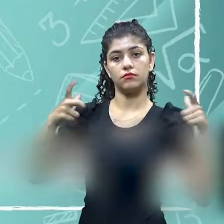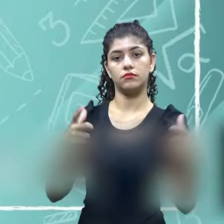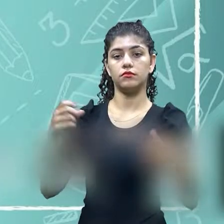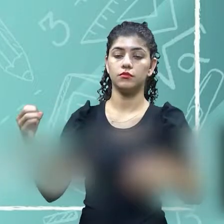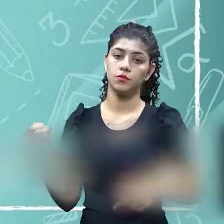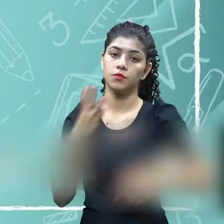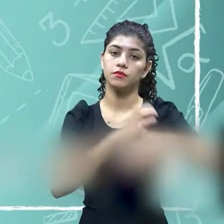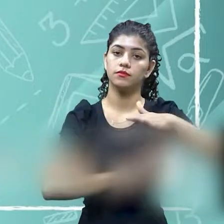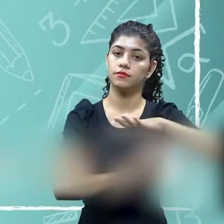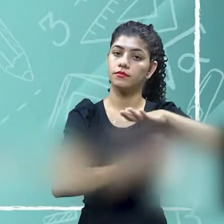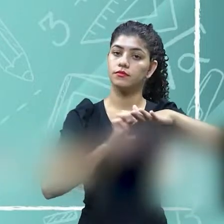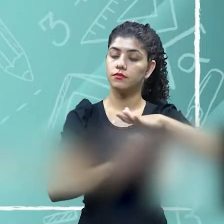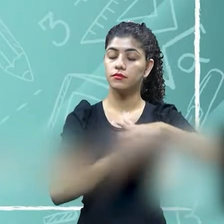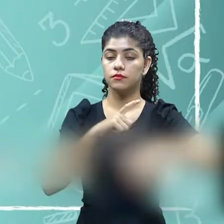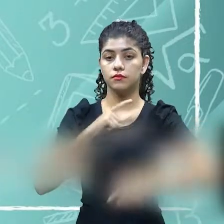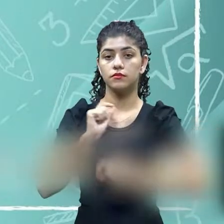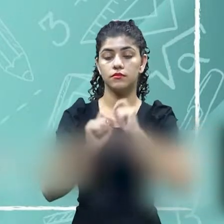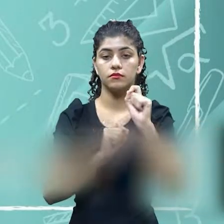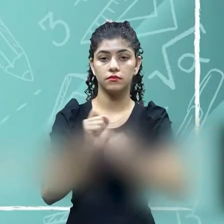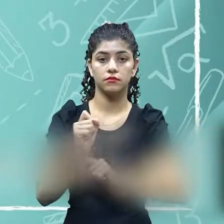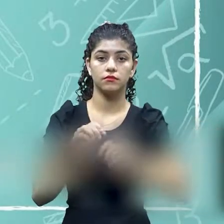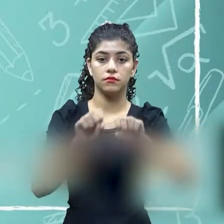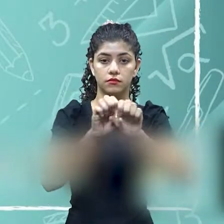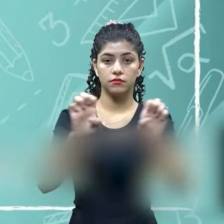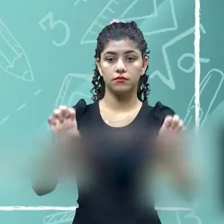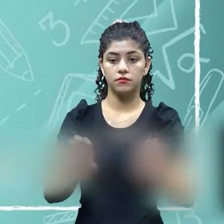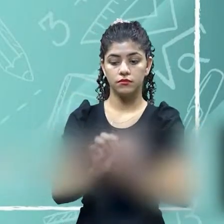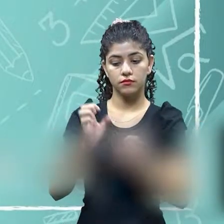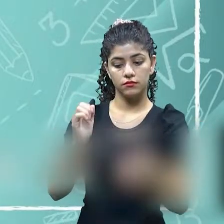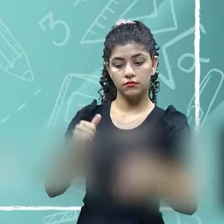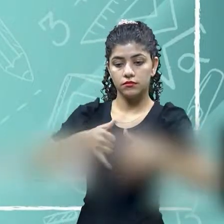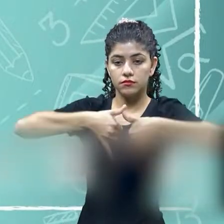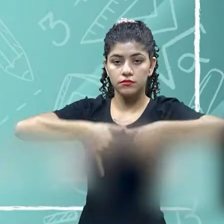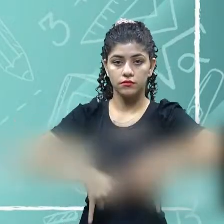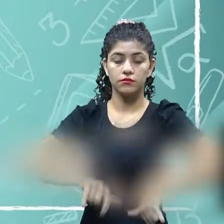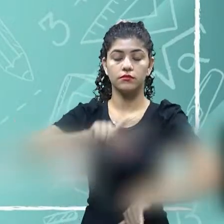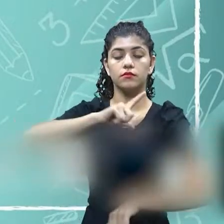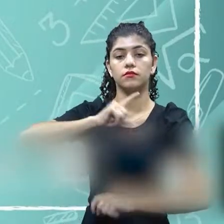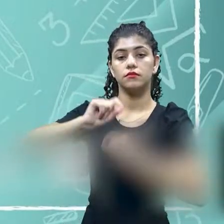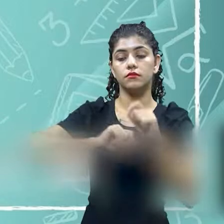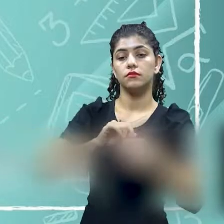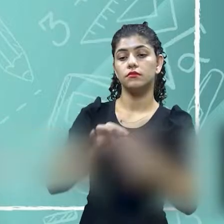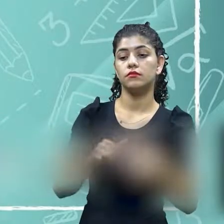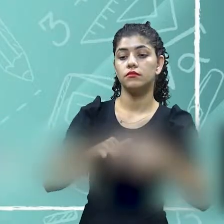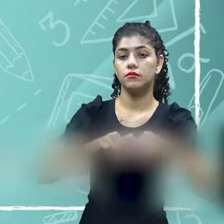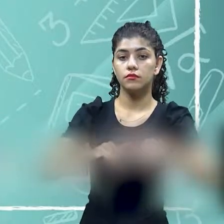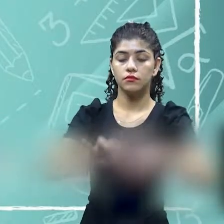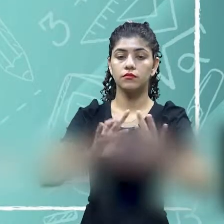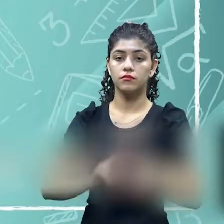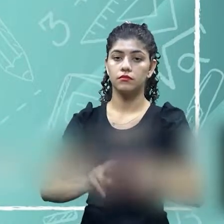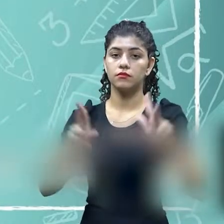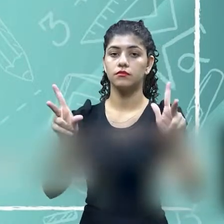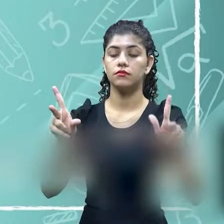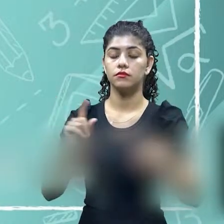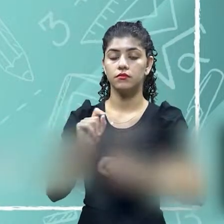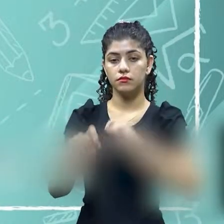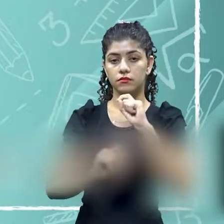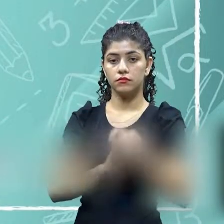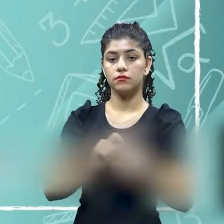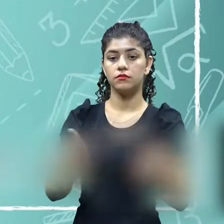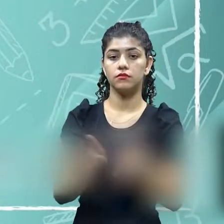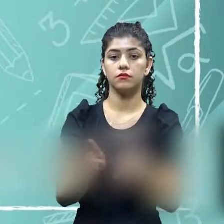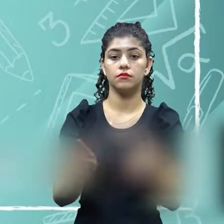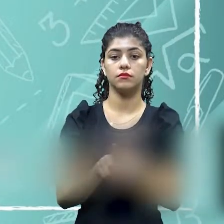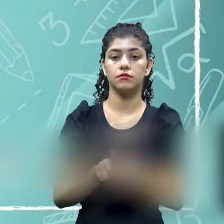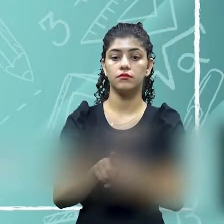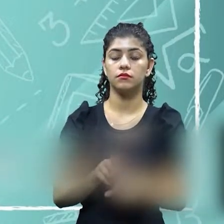crescimento de novas empresas, onde vão se estabelecer justamente por ter acesso a um comércio diferenciado, um comércio que